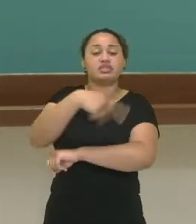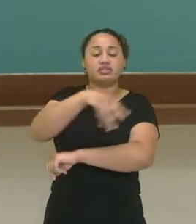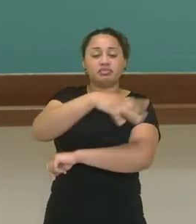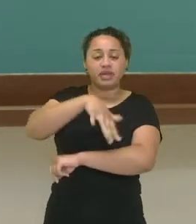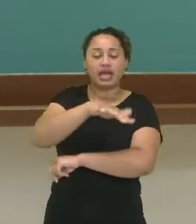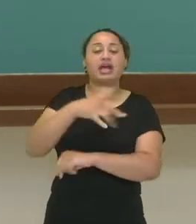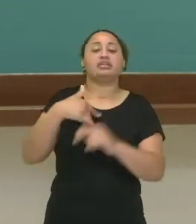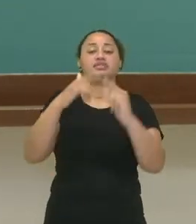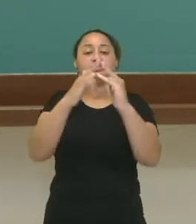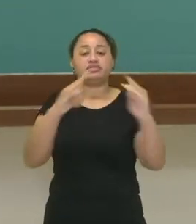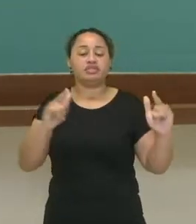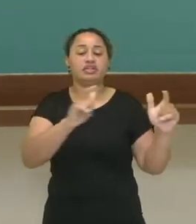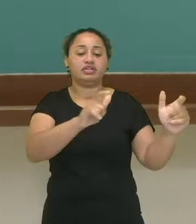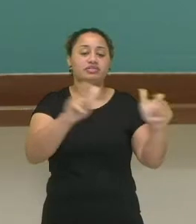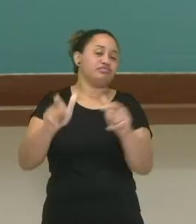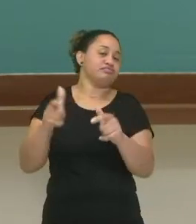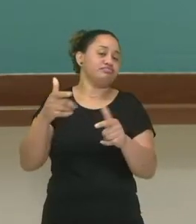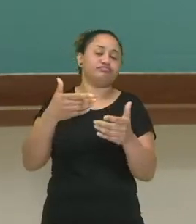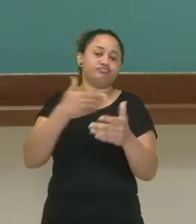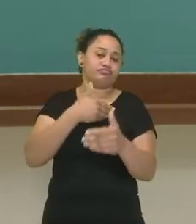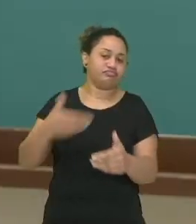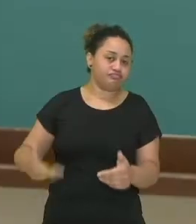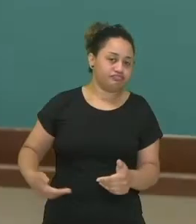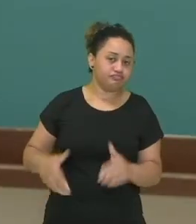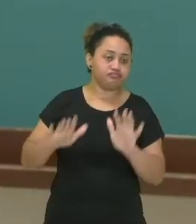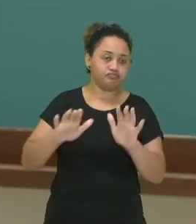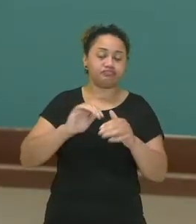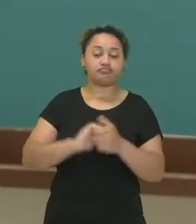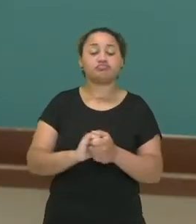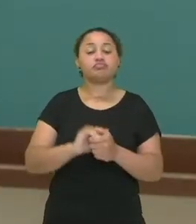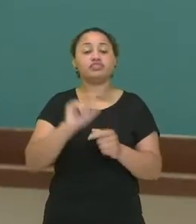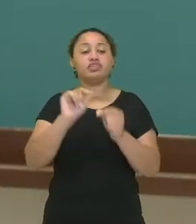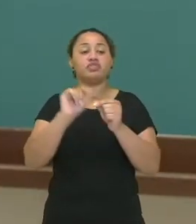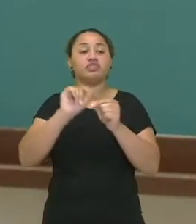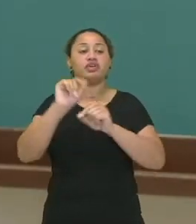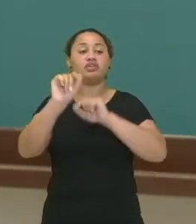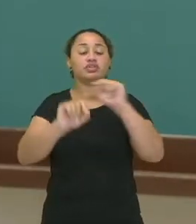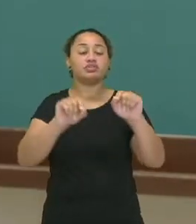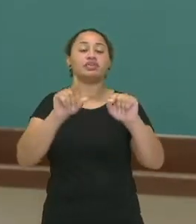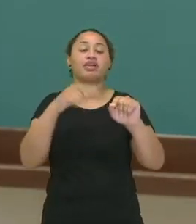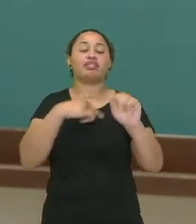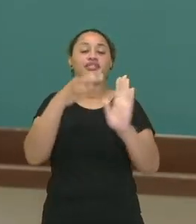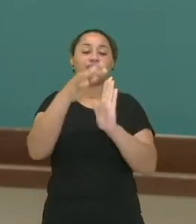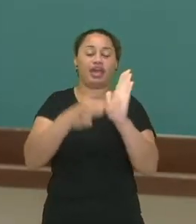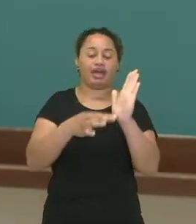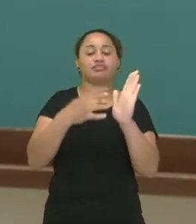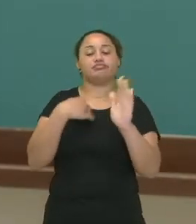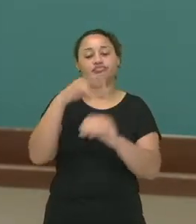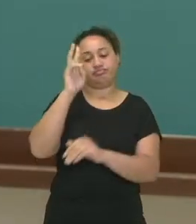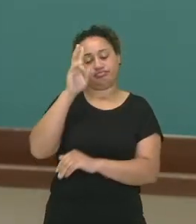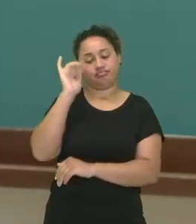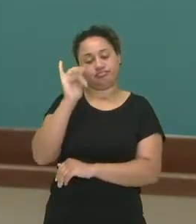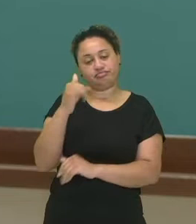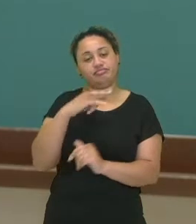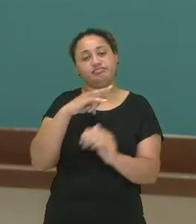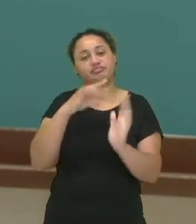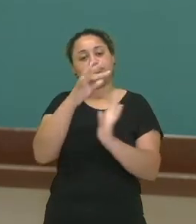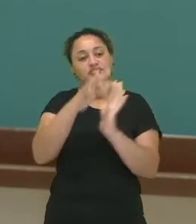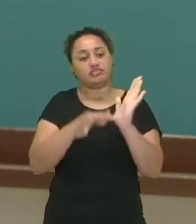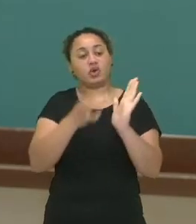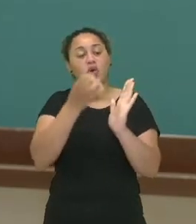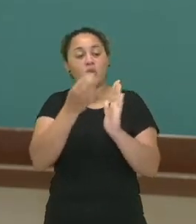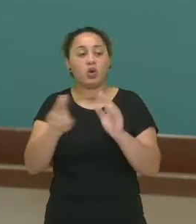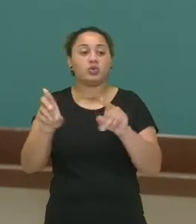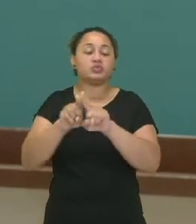feiras, né? Locais públicos. Esses trabalhos são feitos tanto com texto, essas histórias são contadas com textos,